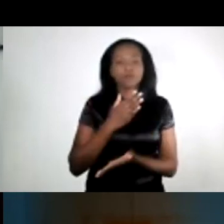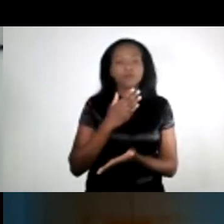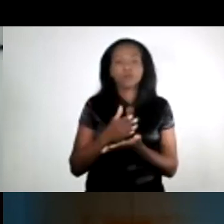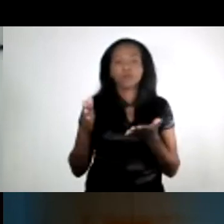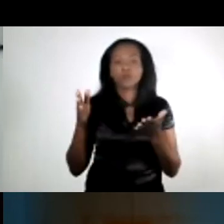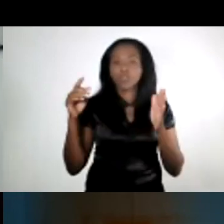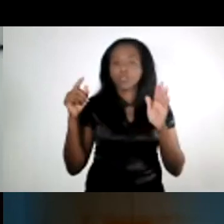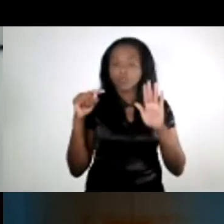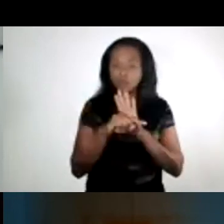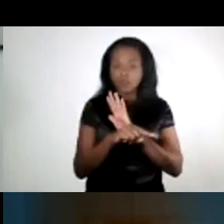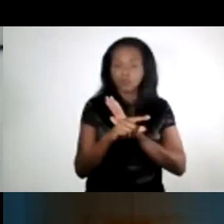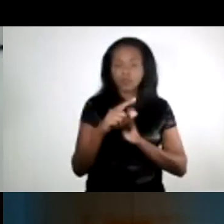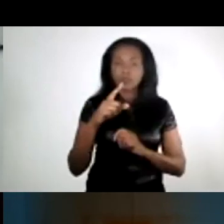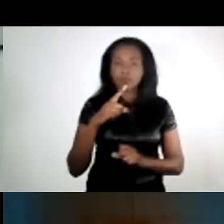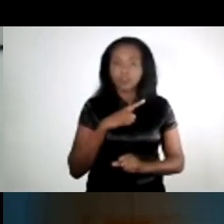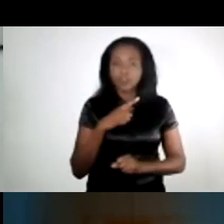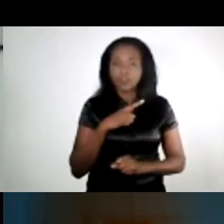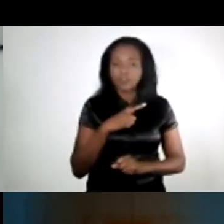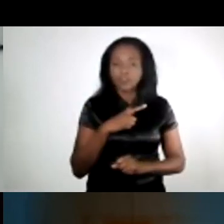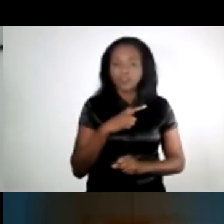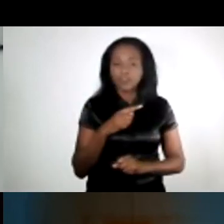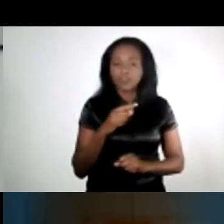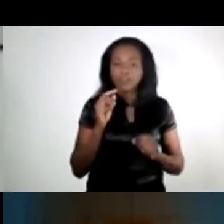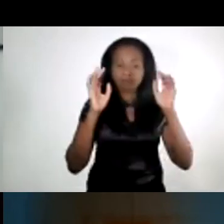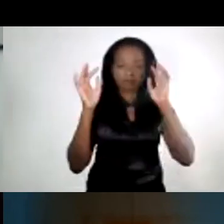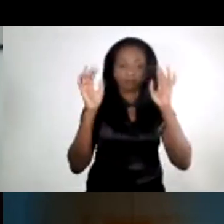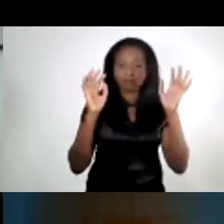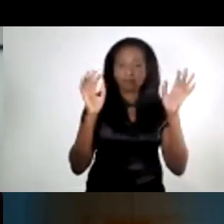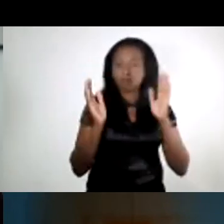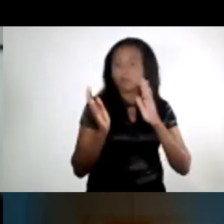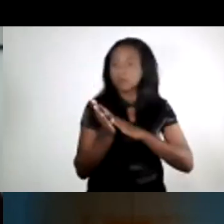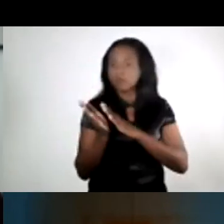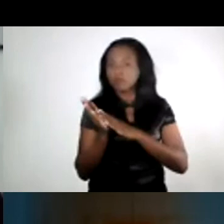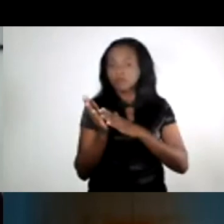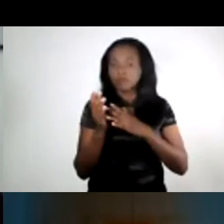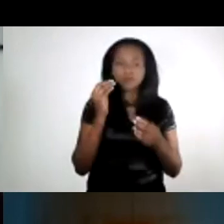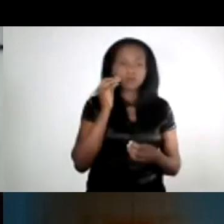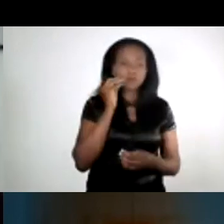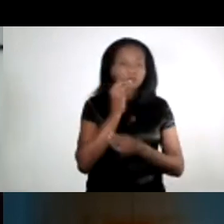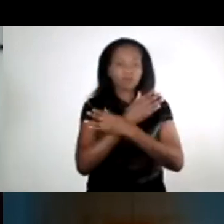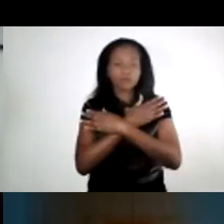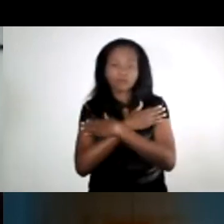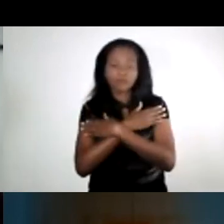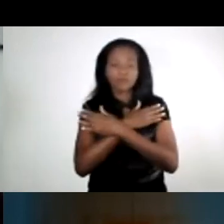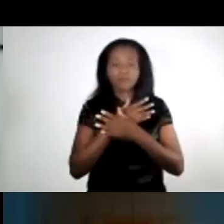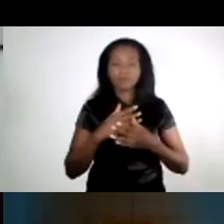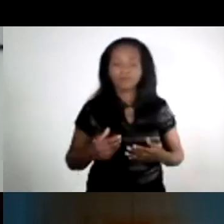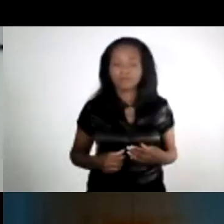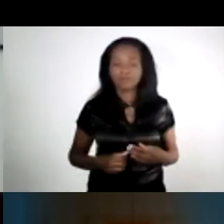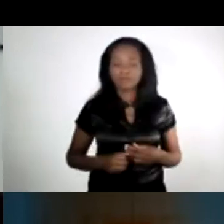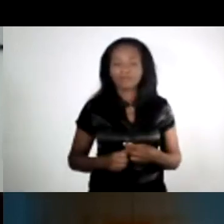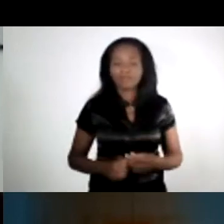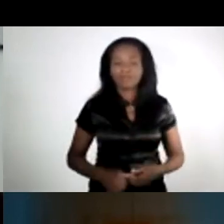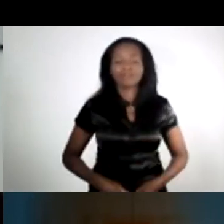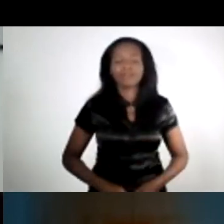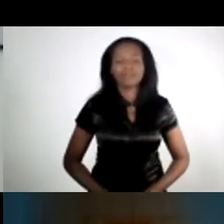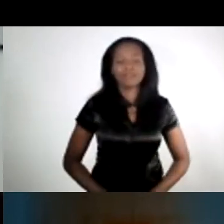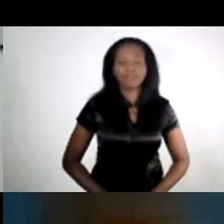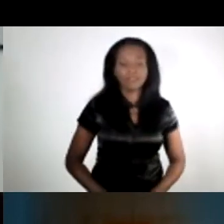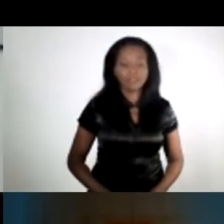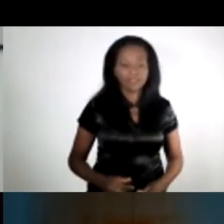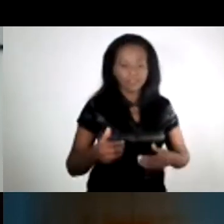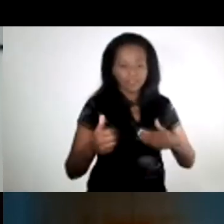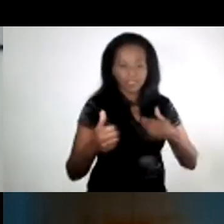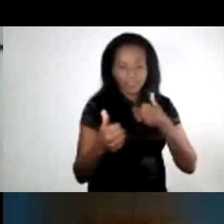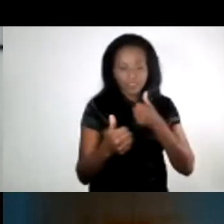alguma pergunta, mais algumas reflexões, elogios, beijos, abraços? Estamos já caminhando